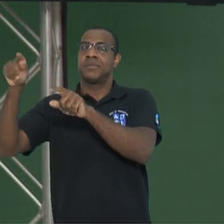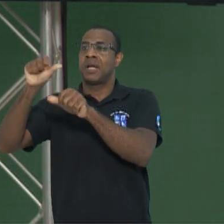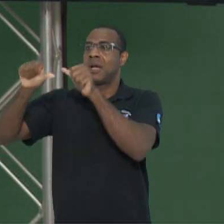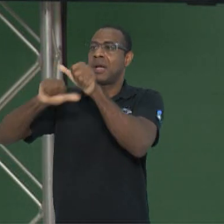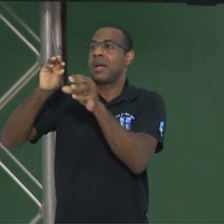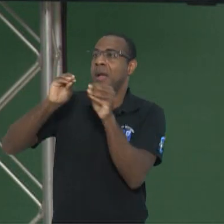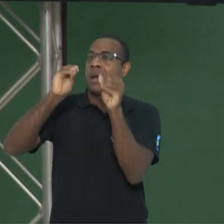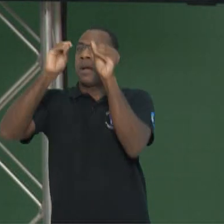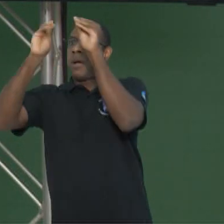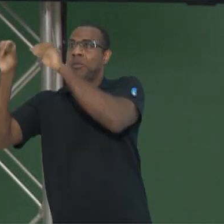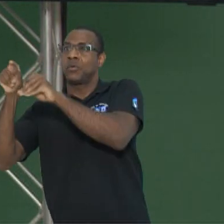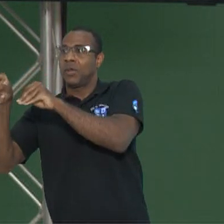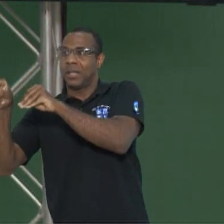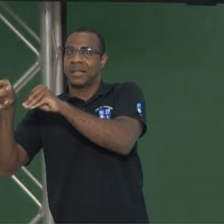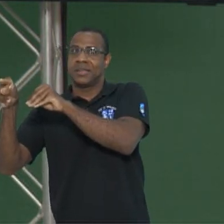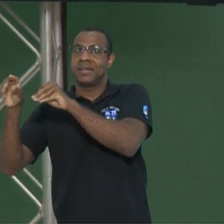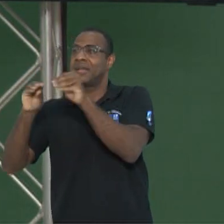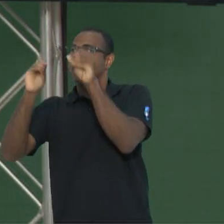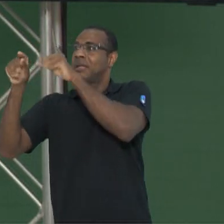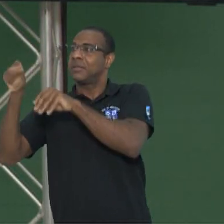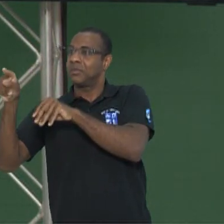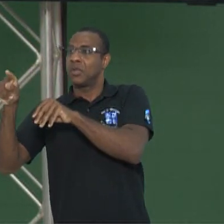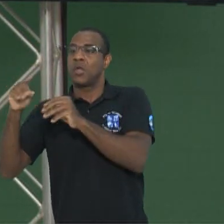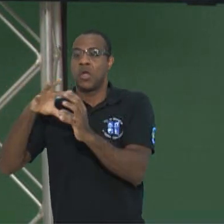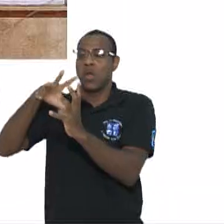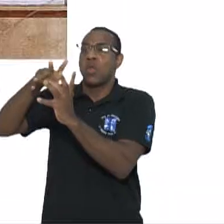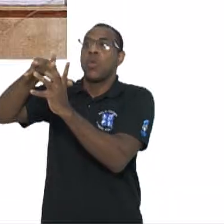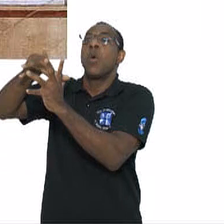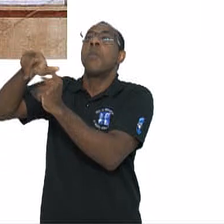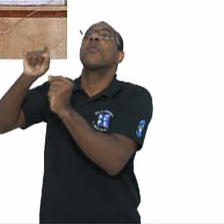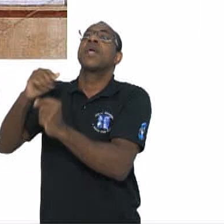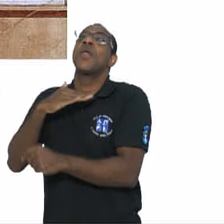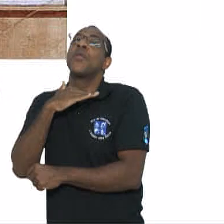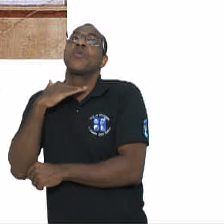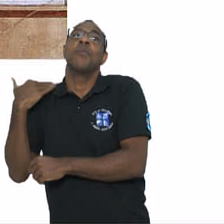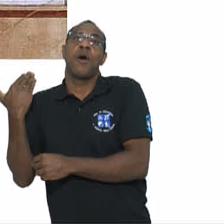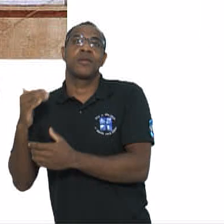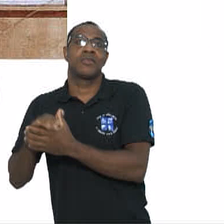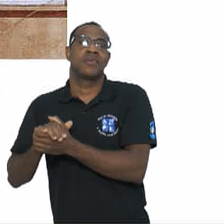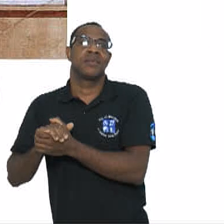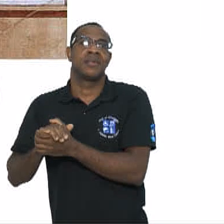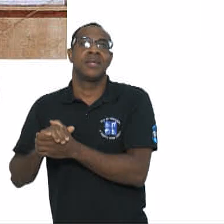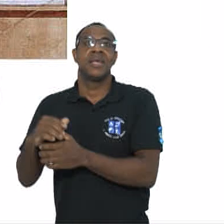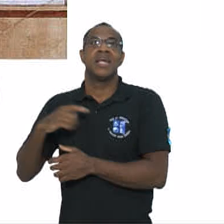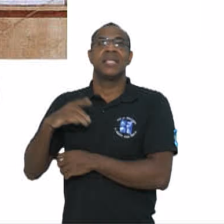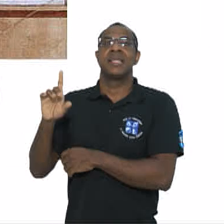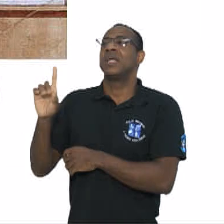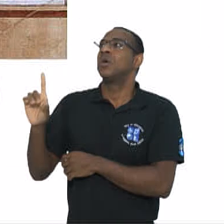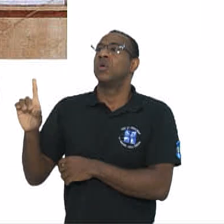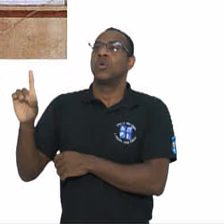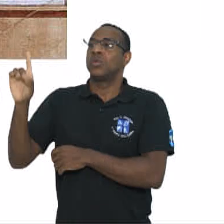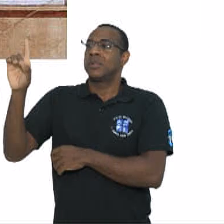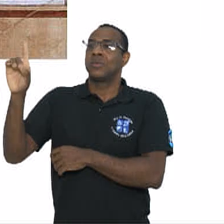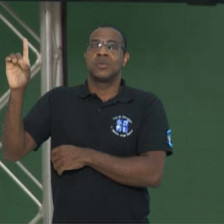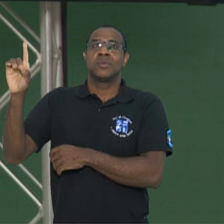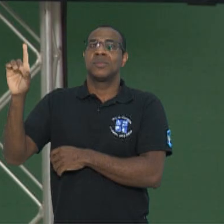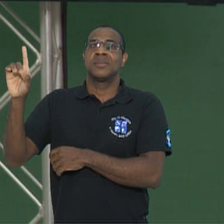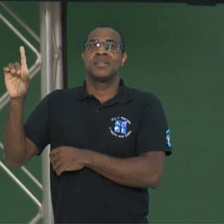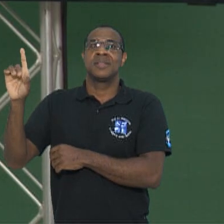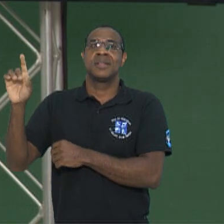um outro deus está conduzindo ele para entrar no mundo dos mortos, né? O deus Tote, né, cabeça também